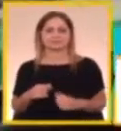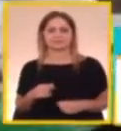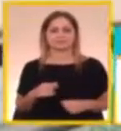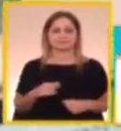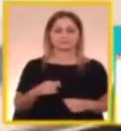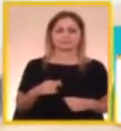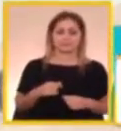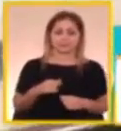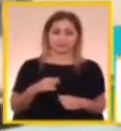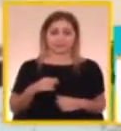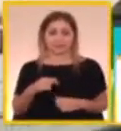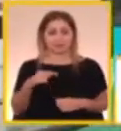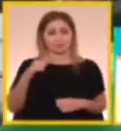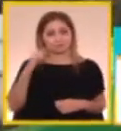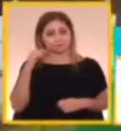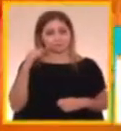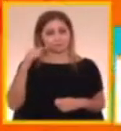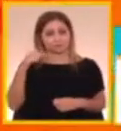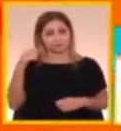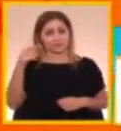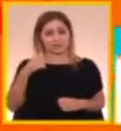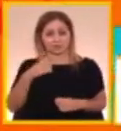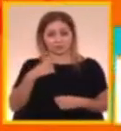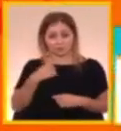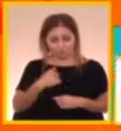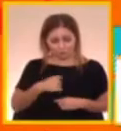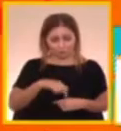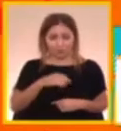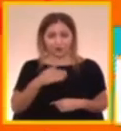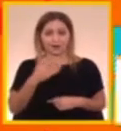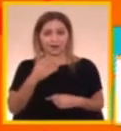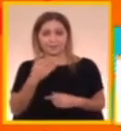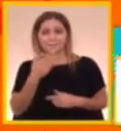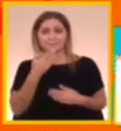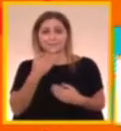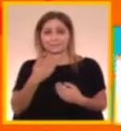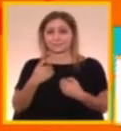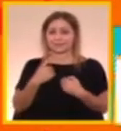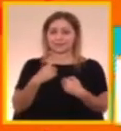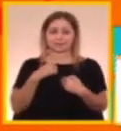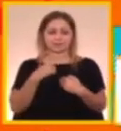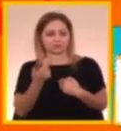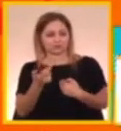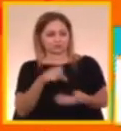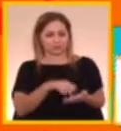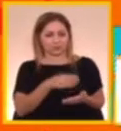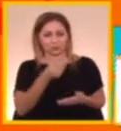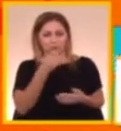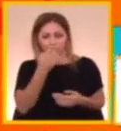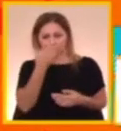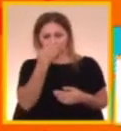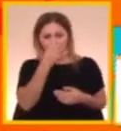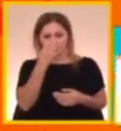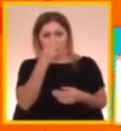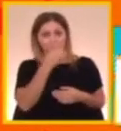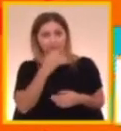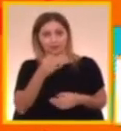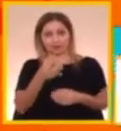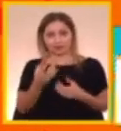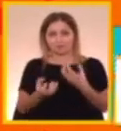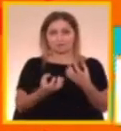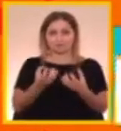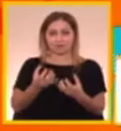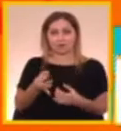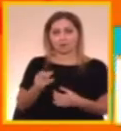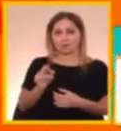Se viagem lá vou eu, o meu instinto pede. Tinha de vir comer porco frito a Porto Alegre. A